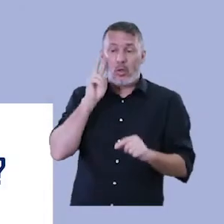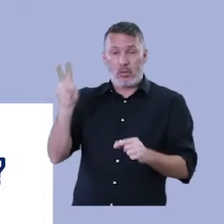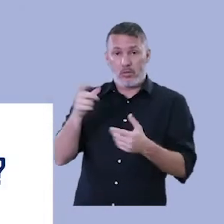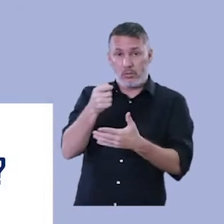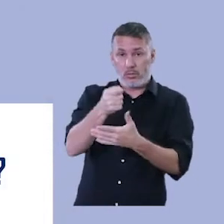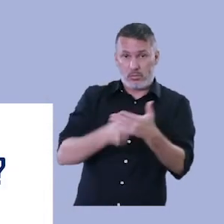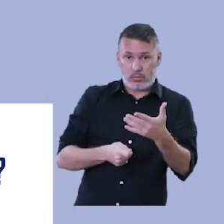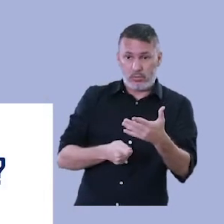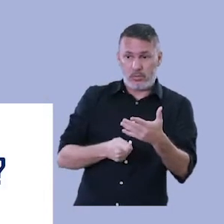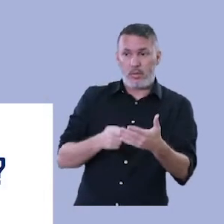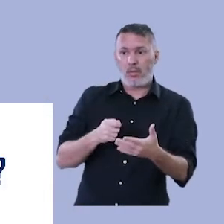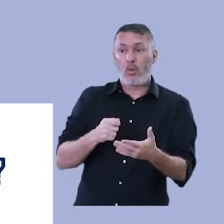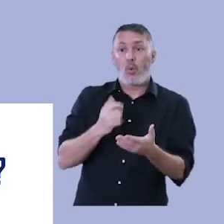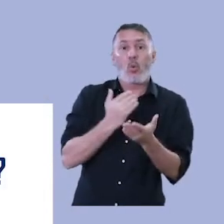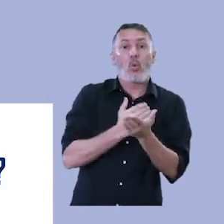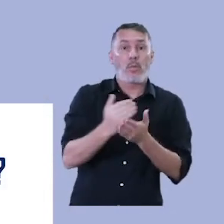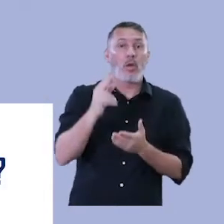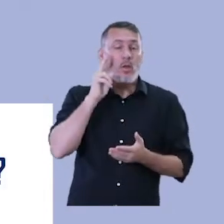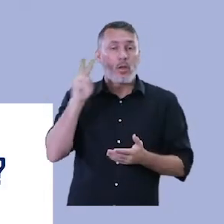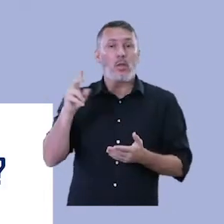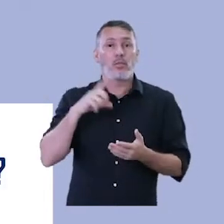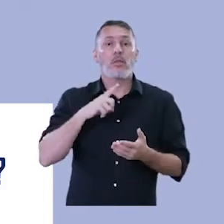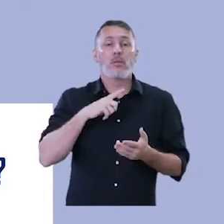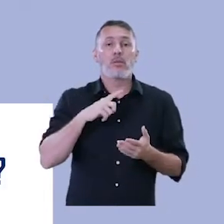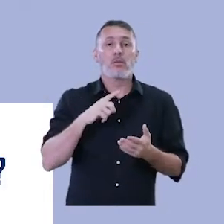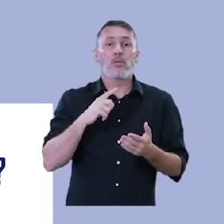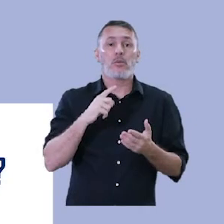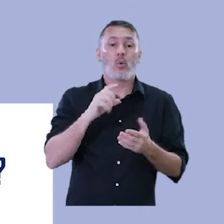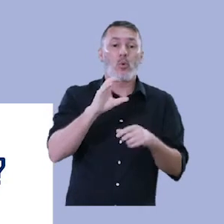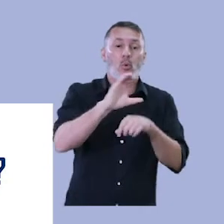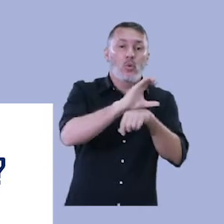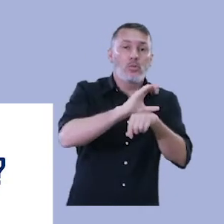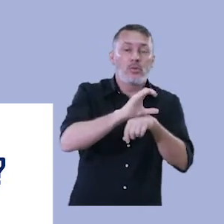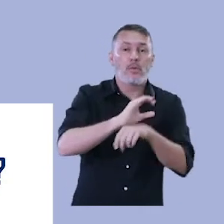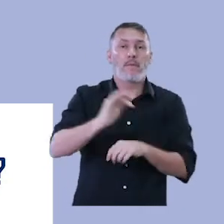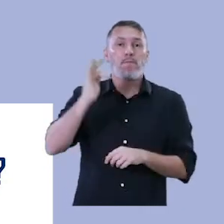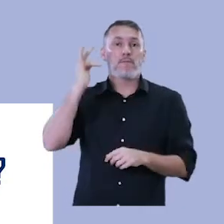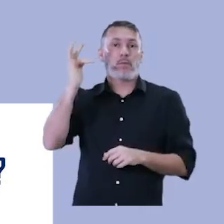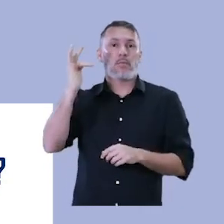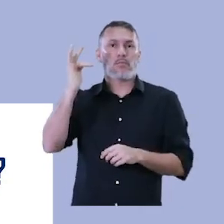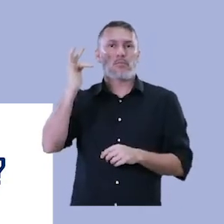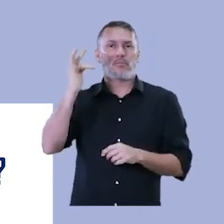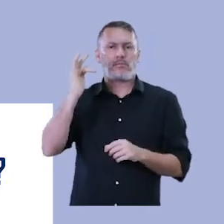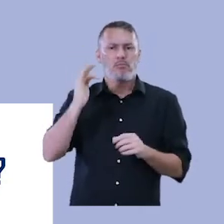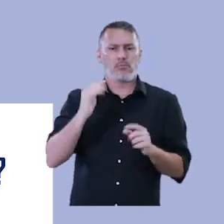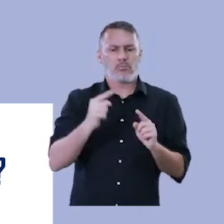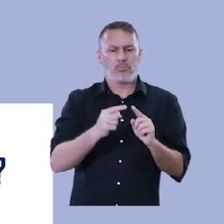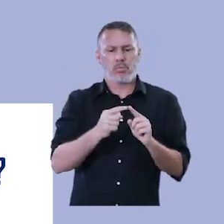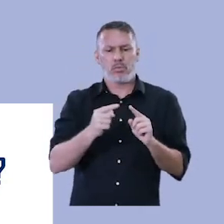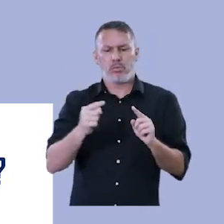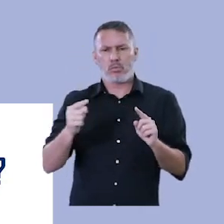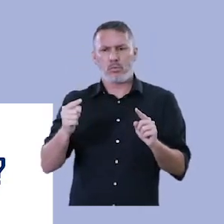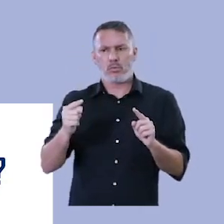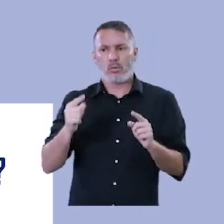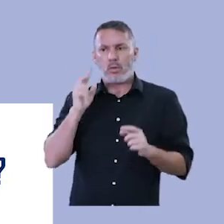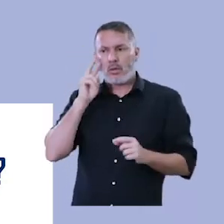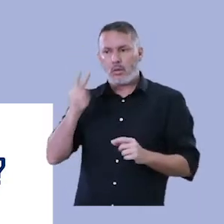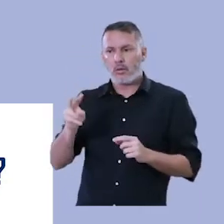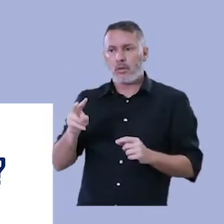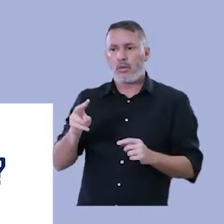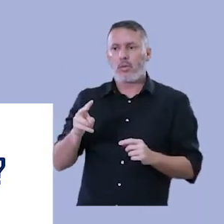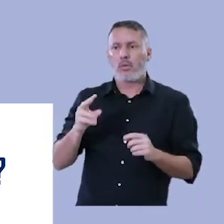O cara começa a redação com a Constituição Federal. E ele já joga a tese. A primeira é o seguinte,